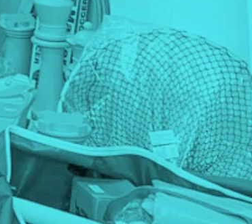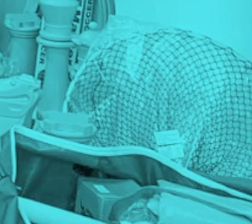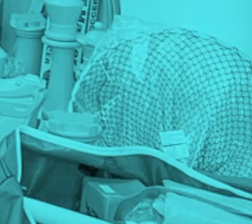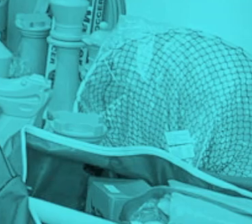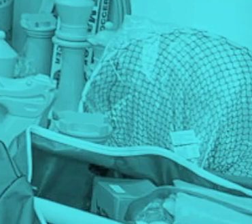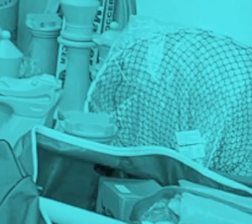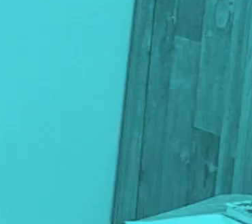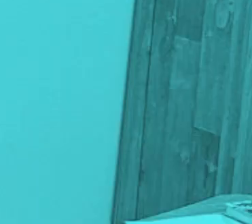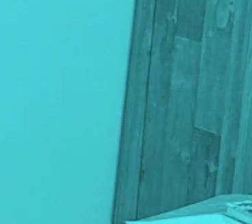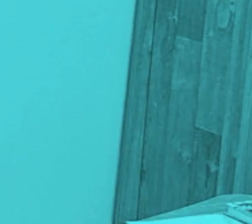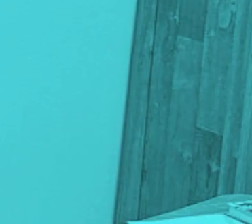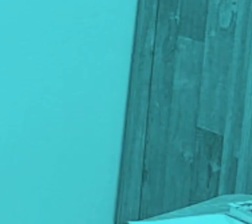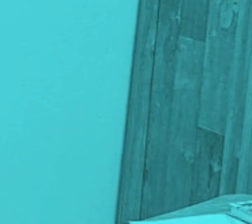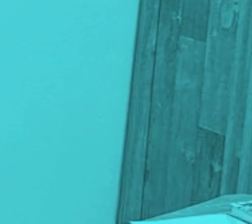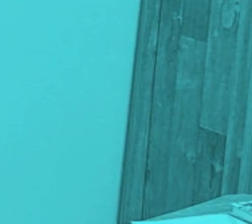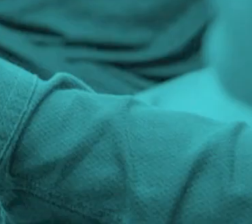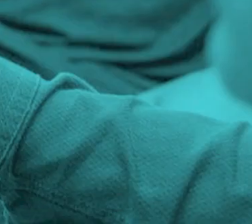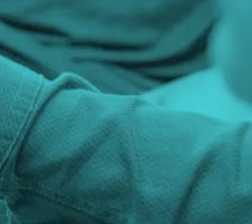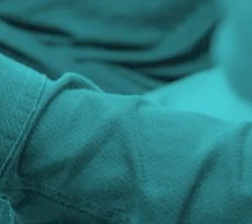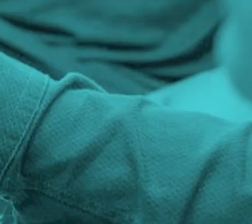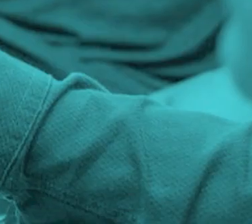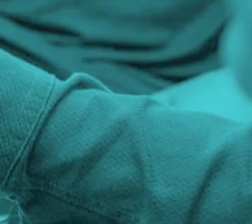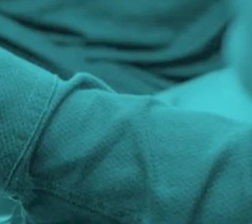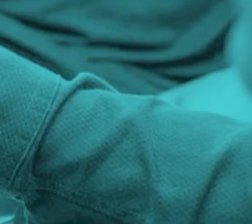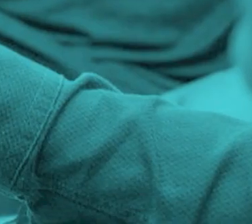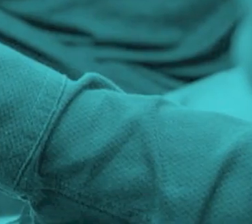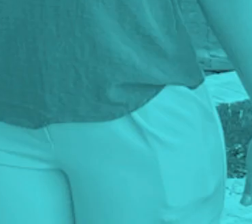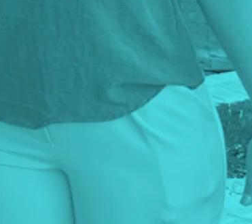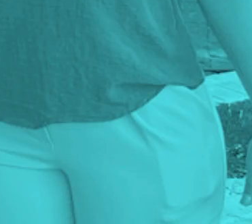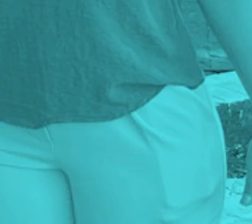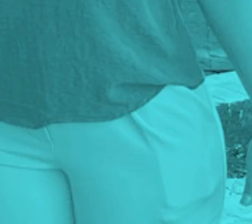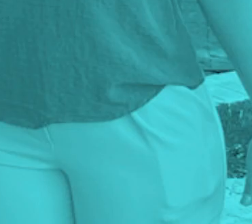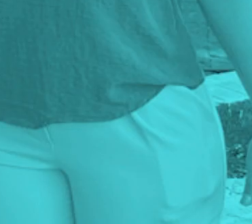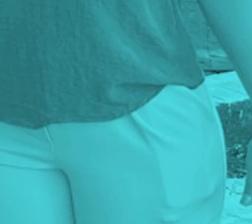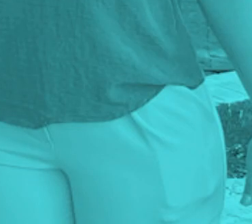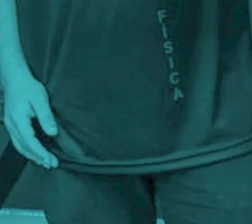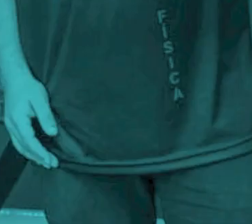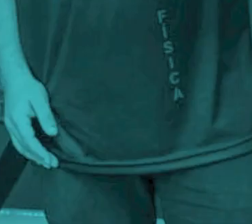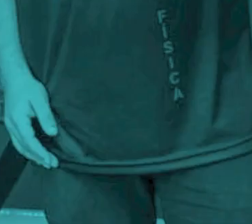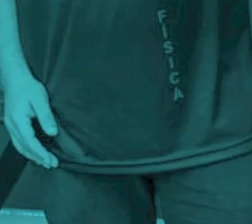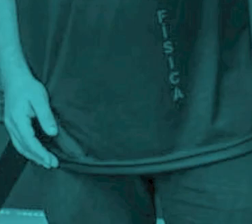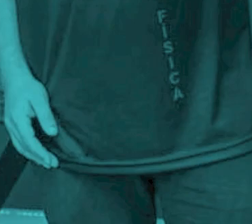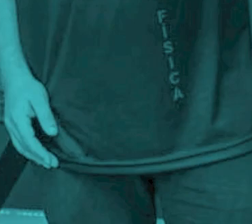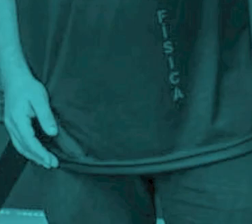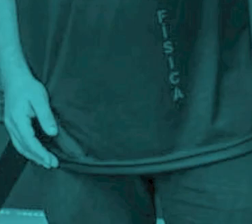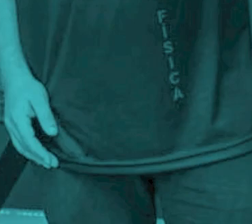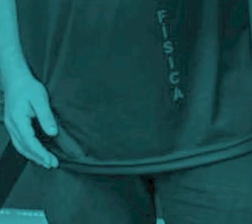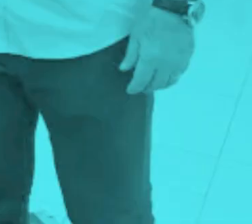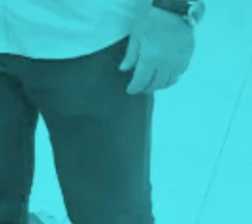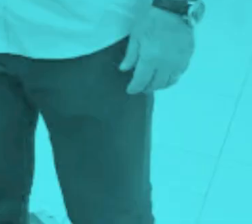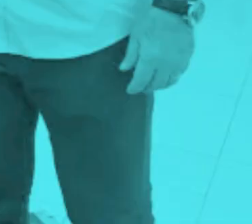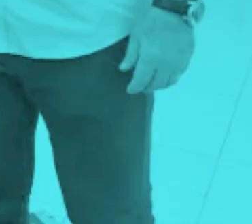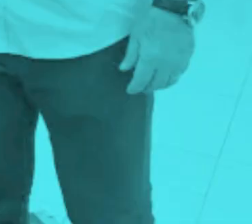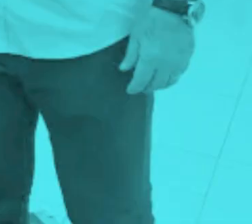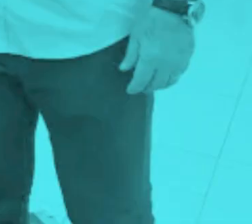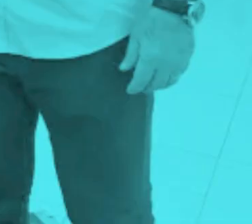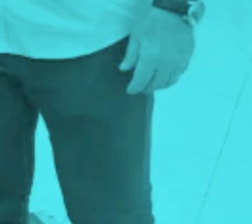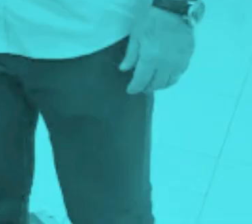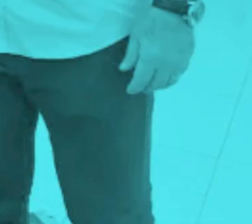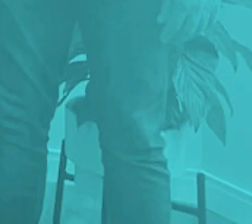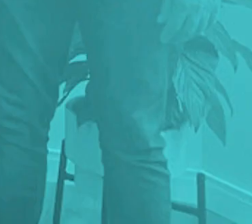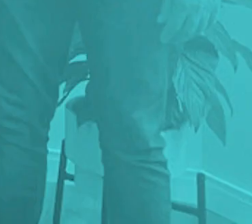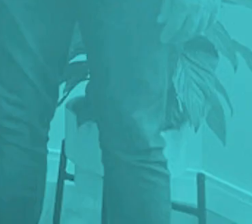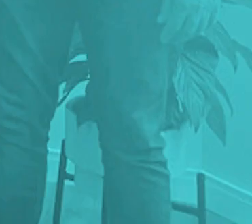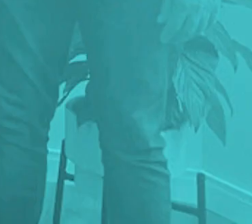esportivo multimodalidades e a certificação do programa O Esporte que Queremos. É importante considerar que, para isso,